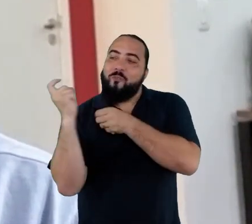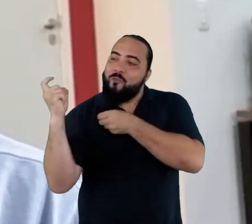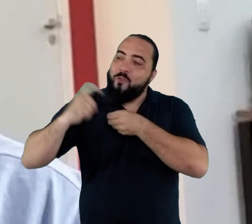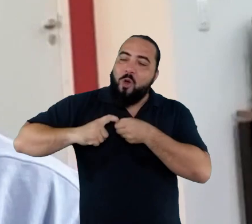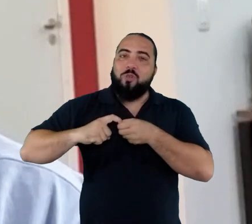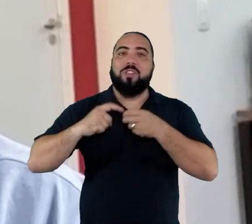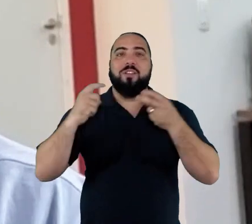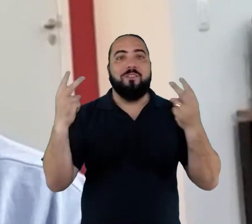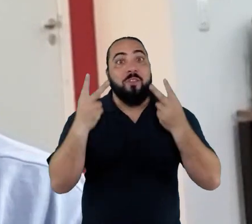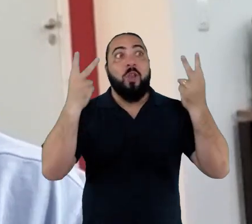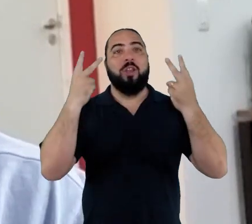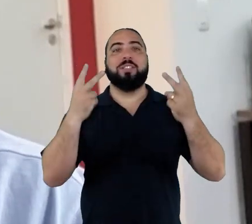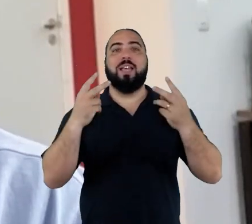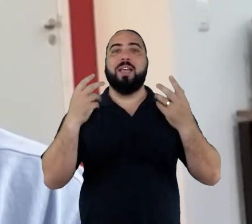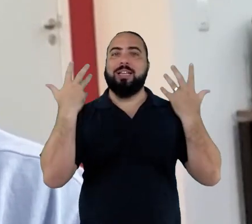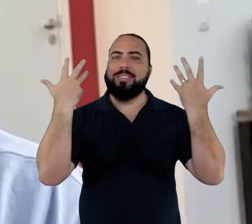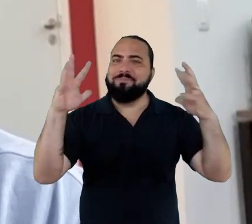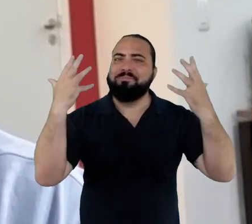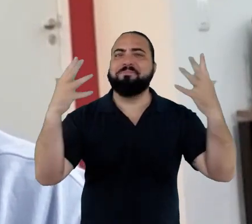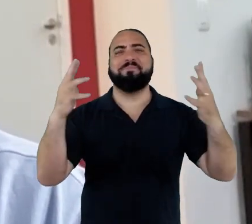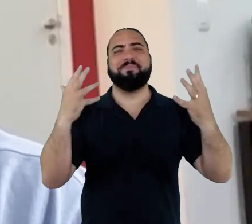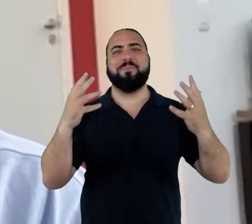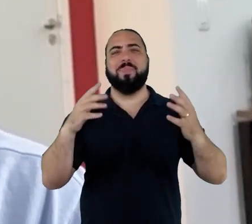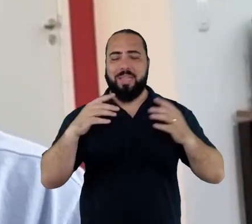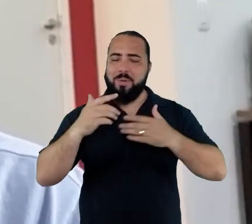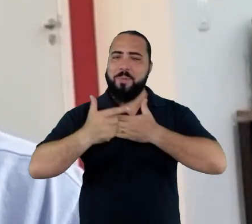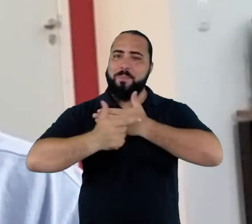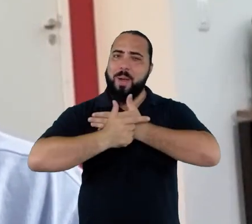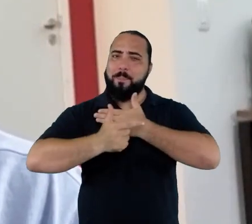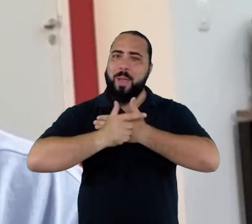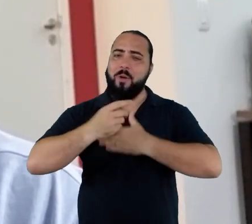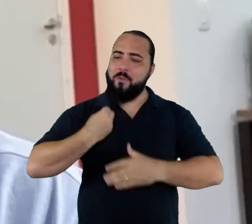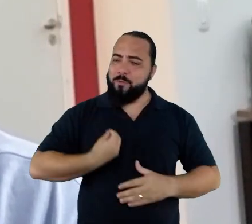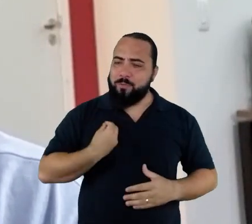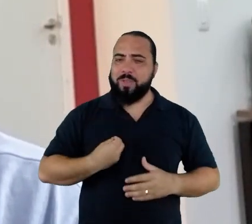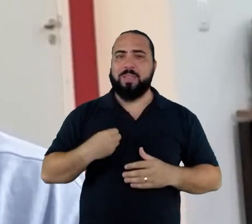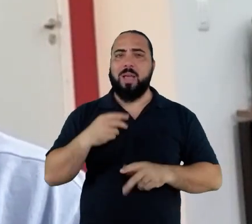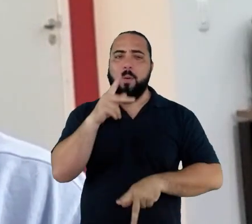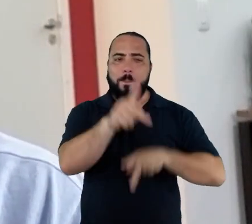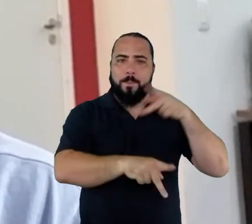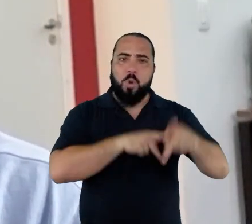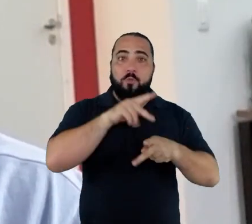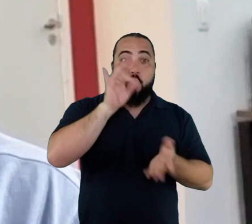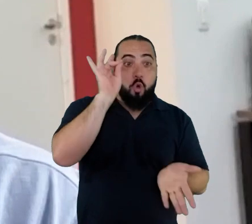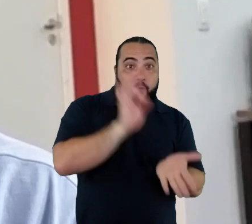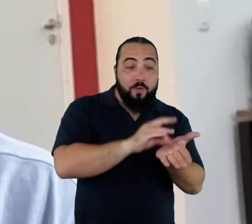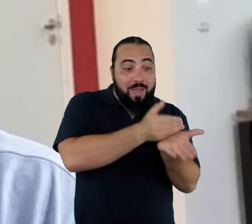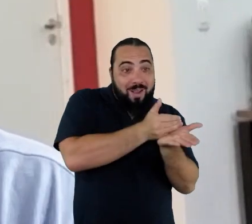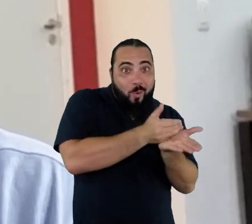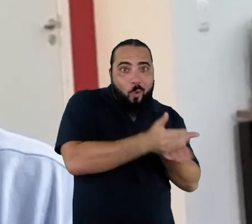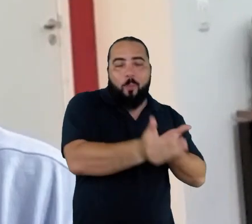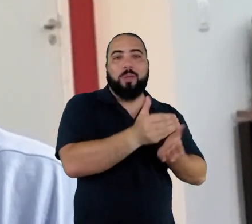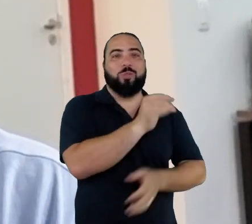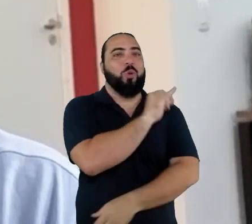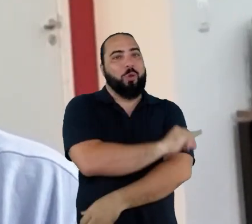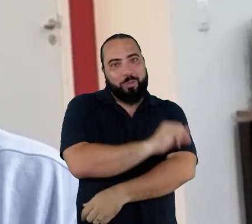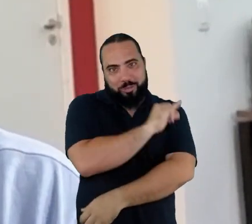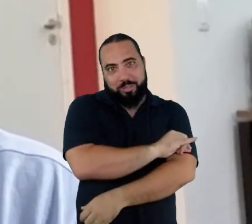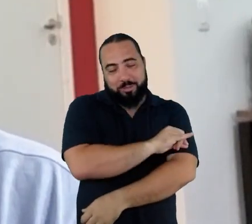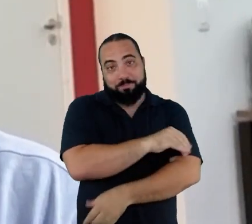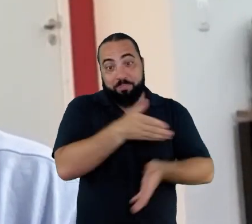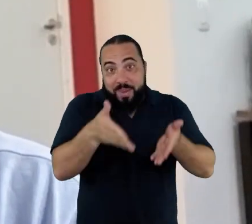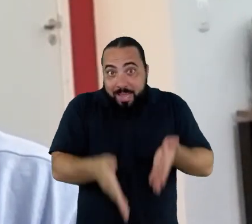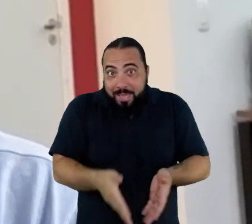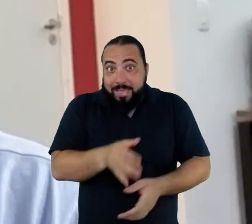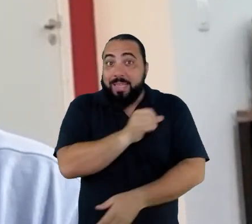resgatar, valorizar, celebrar o papel e a vida dos povos originários. O Rio de Janeiro